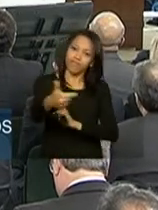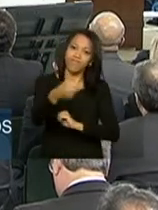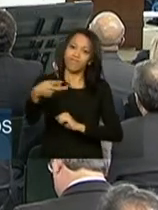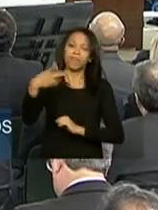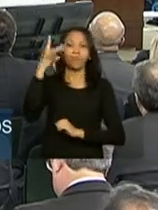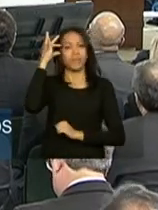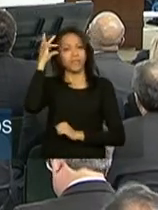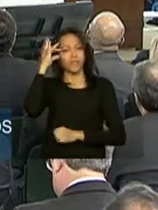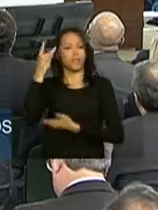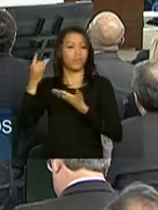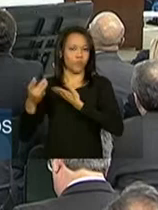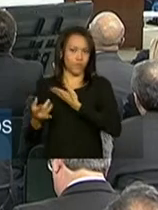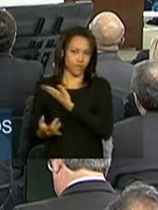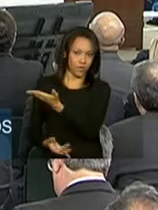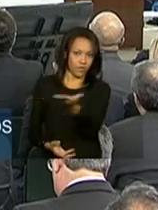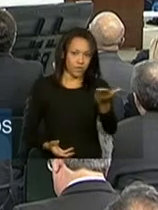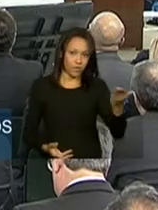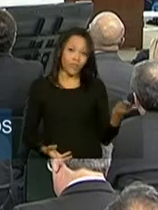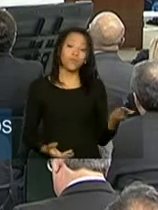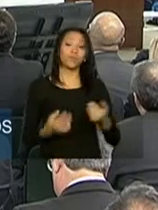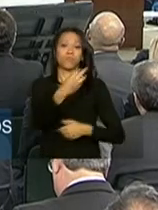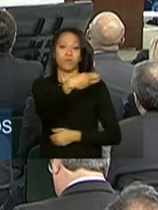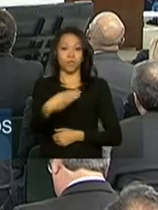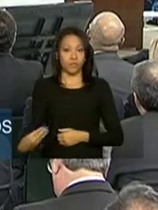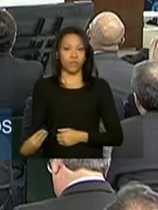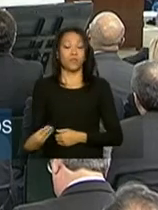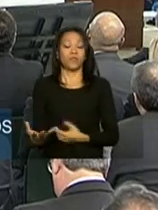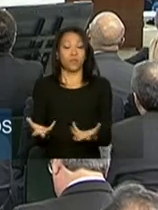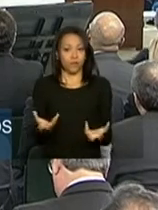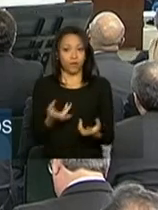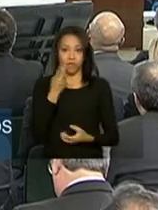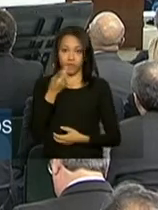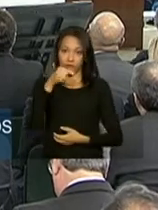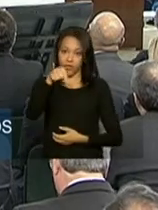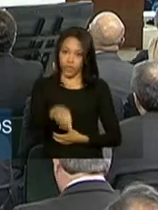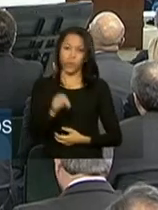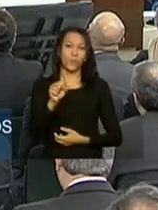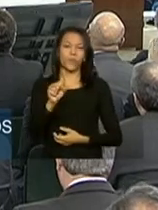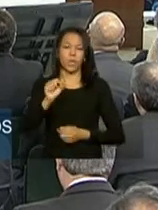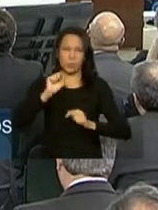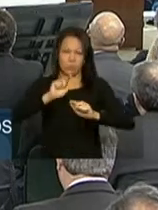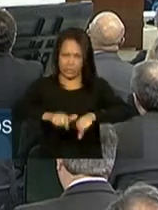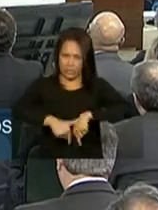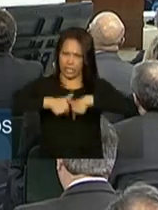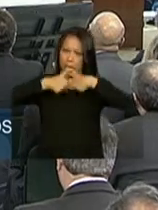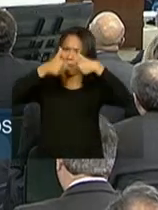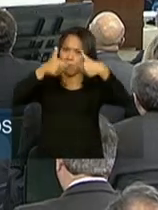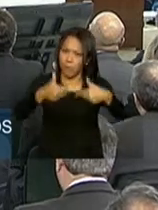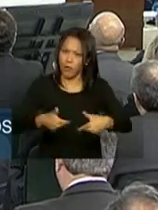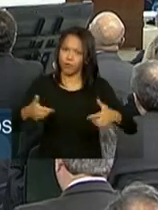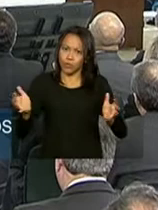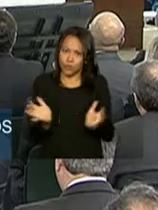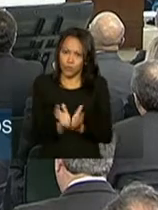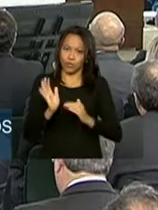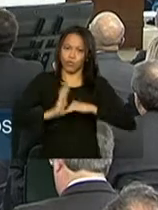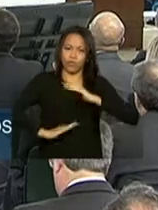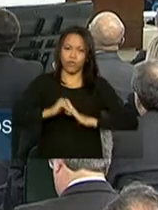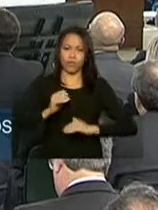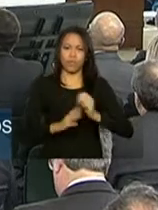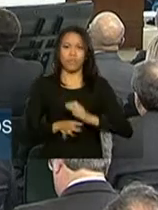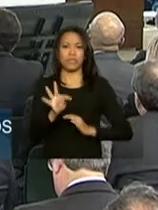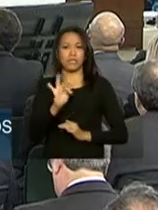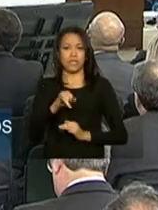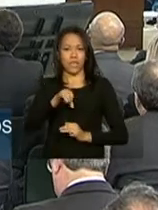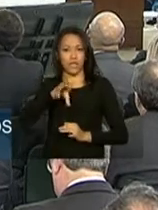colegas ministros, e aqui eu queria ressaltar o trabalho das equipes técnicas e o trabalho